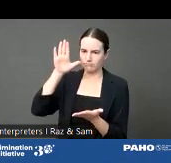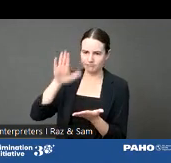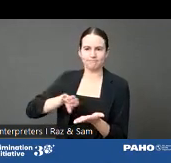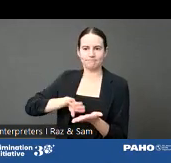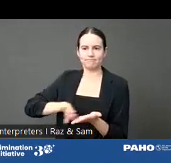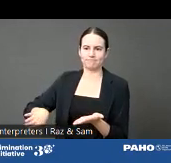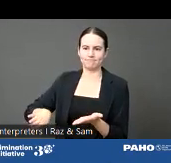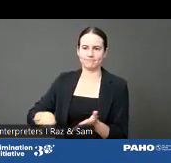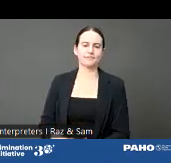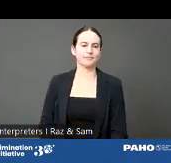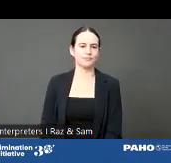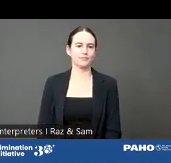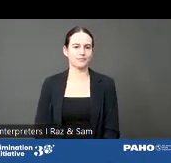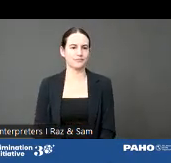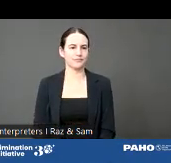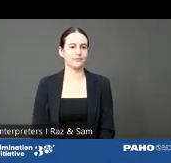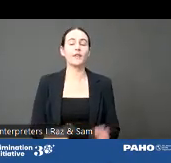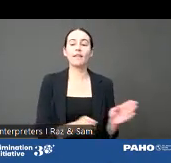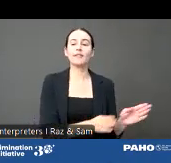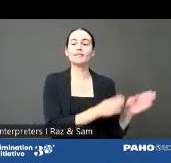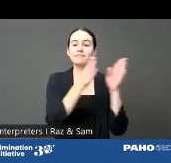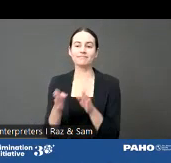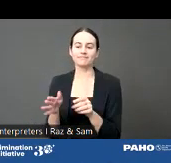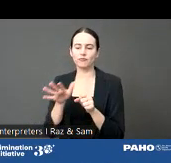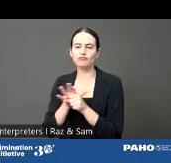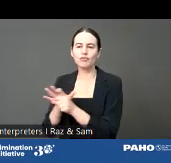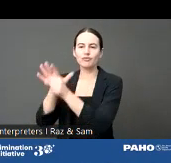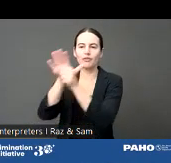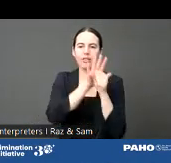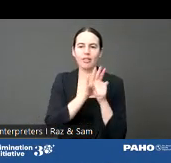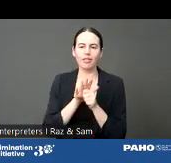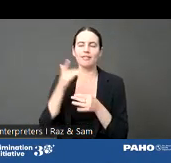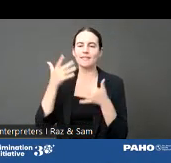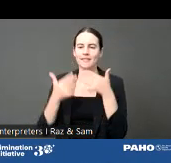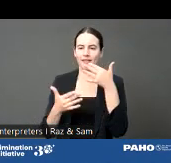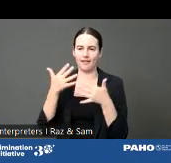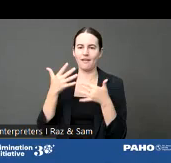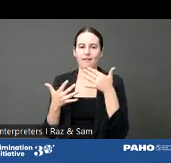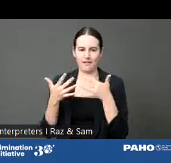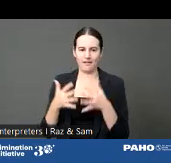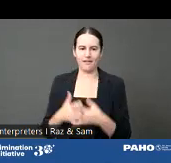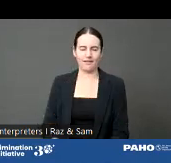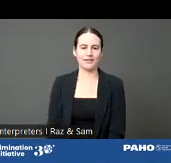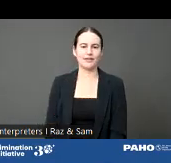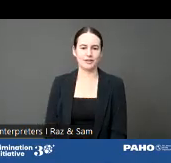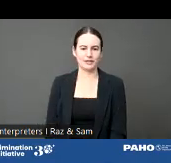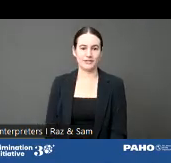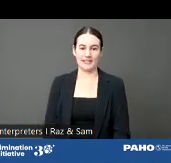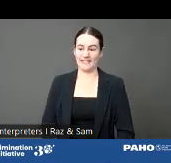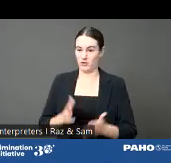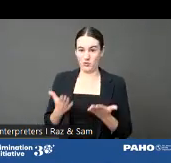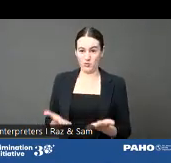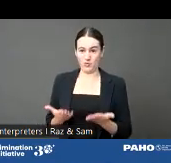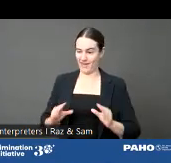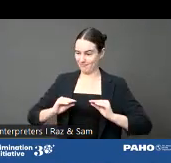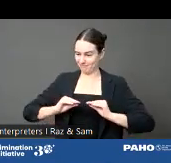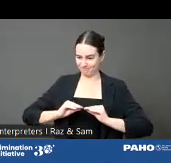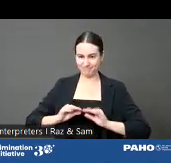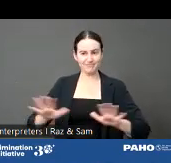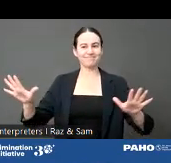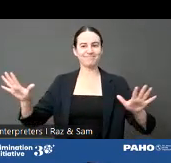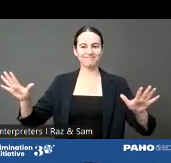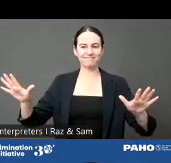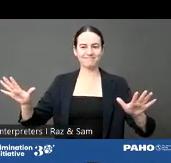dos dados regionais, que temos o prazer de lançar para todos vocês, e que é um repositório do